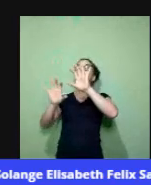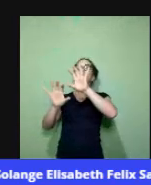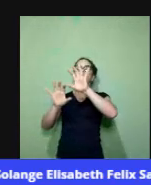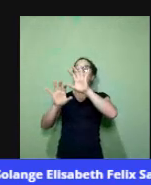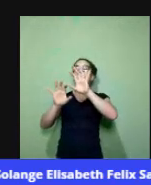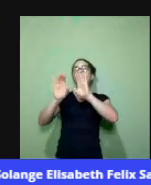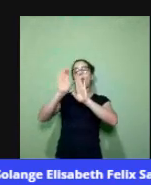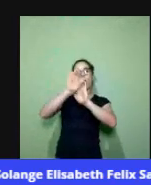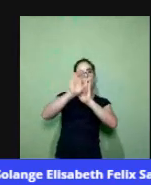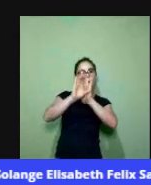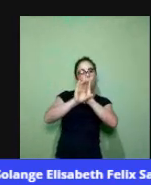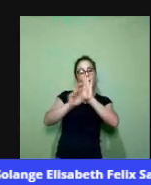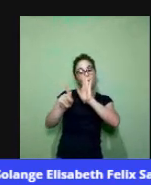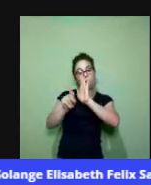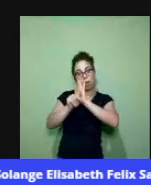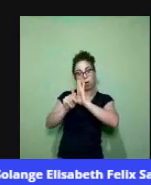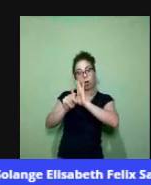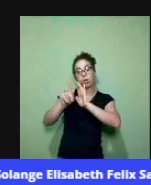as regiões